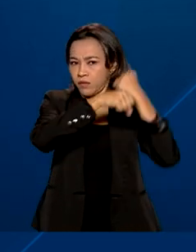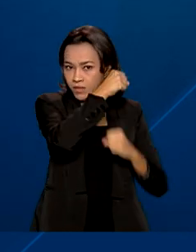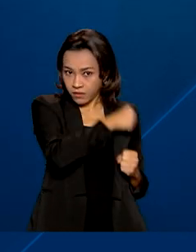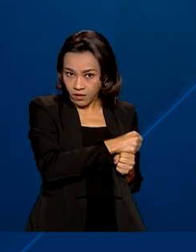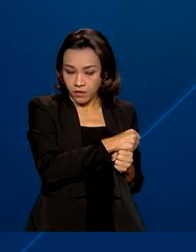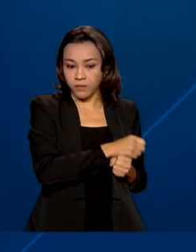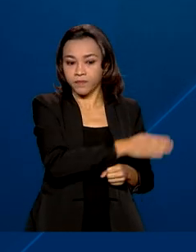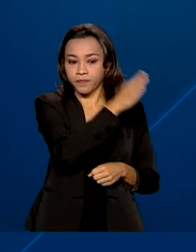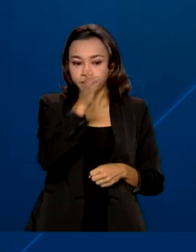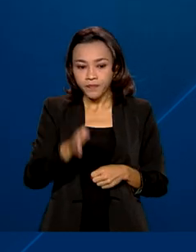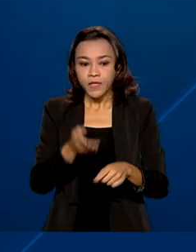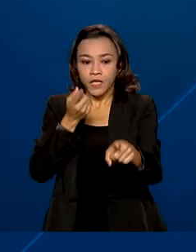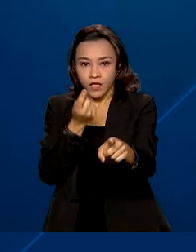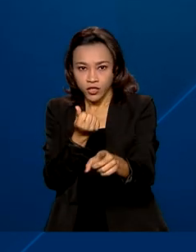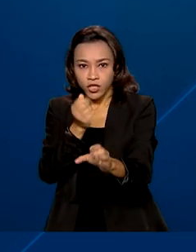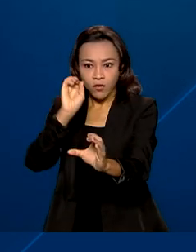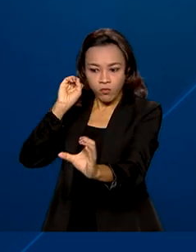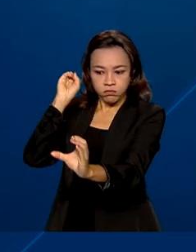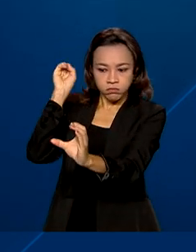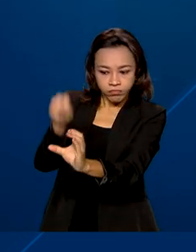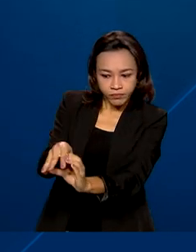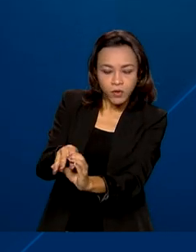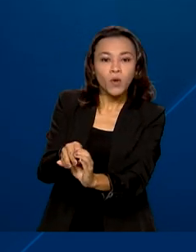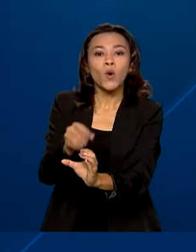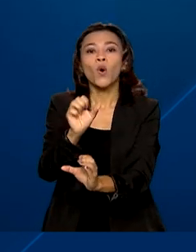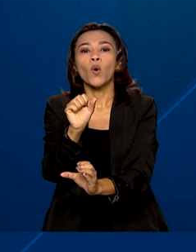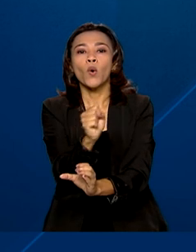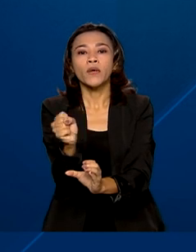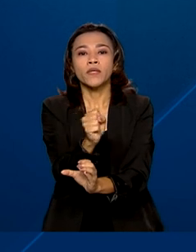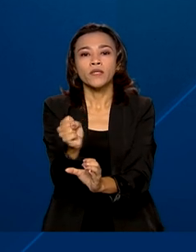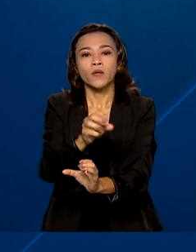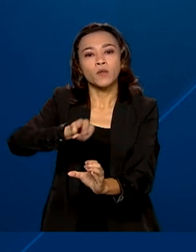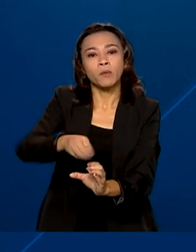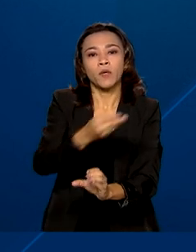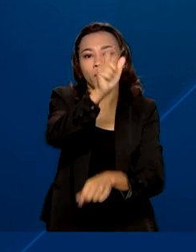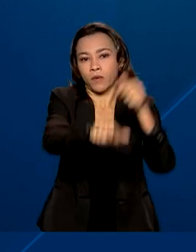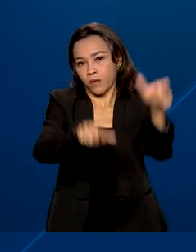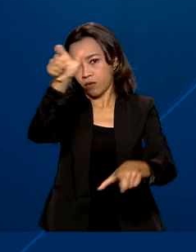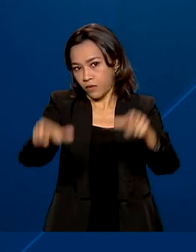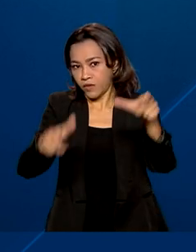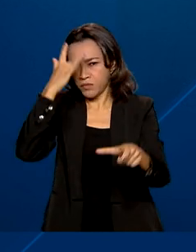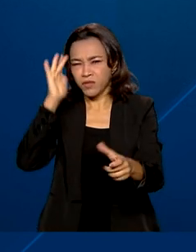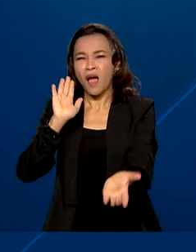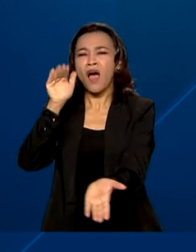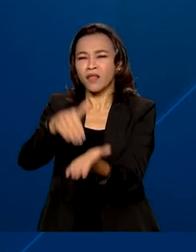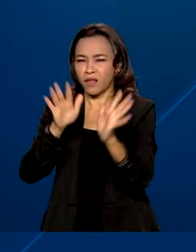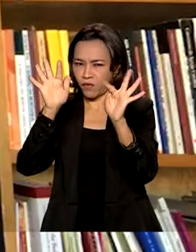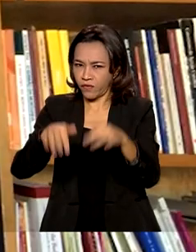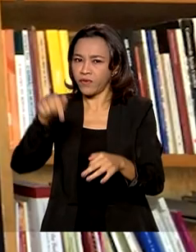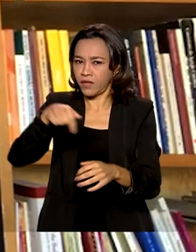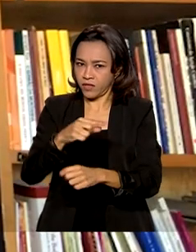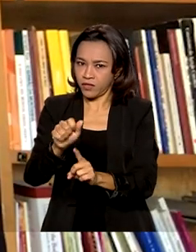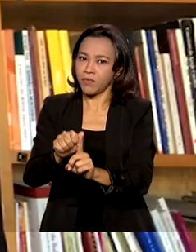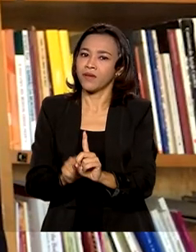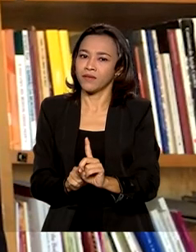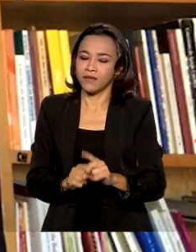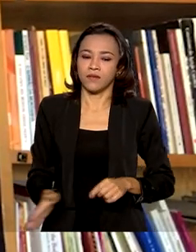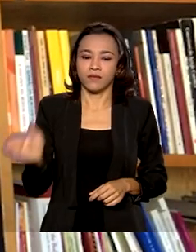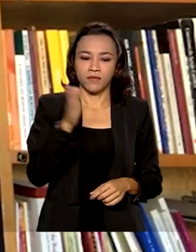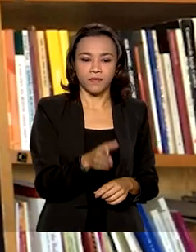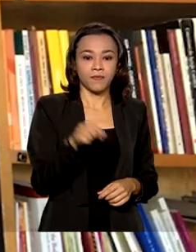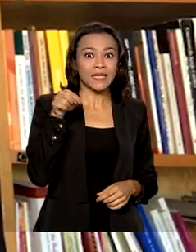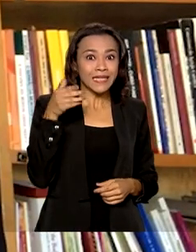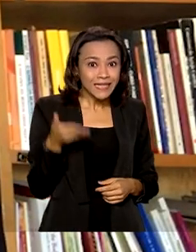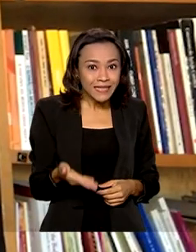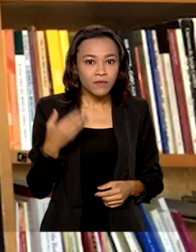os recursos vão estar nas contas de 88 milhões de trabalhadores até o final deste mês isso é muito importante